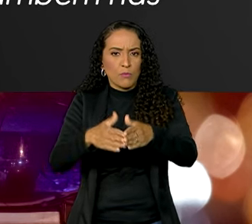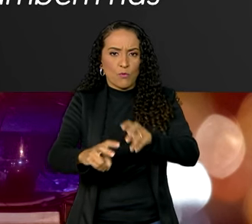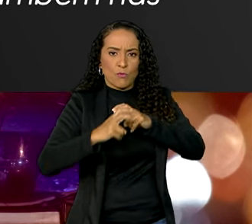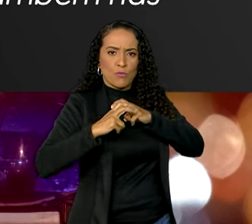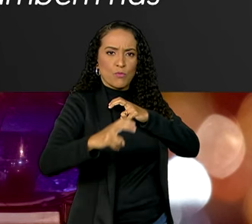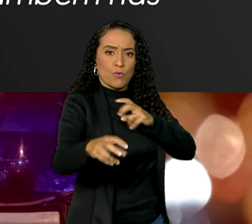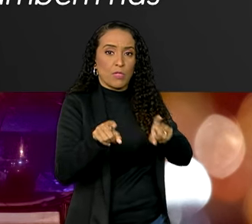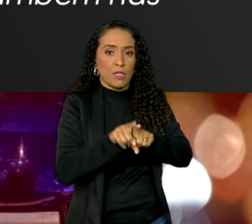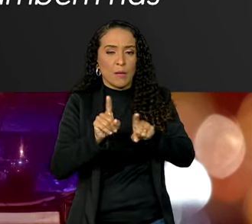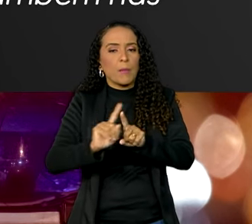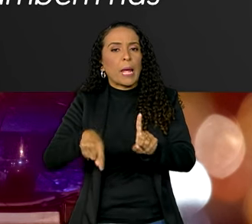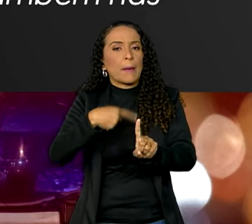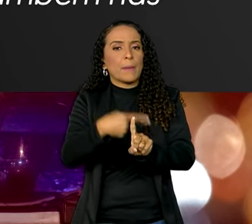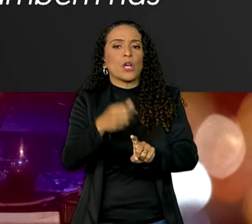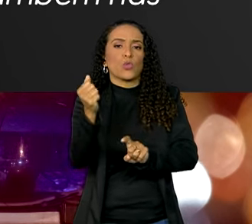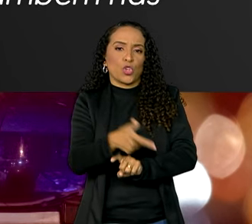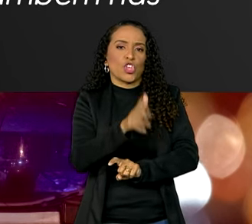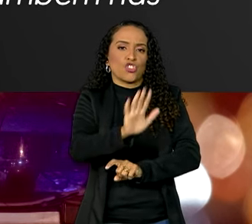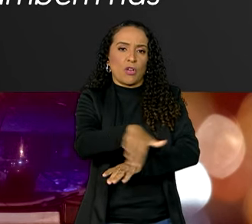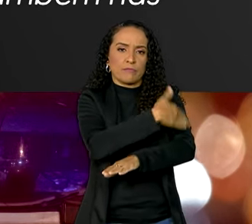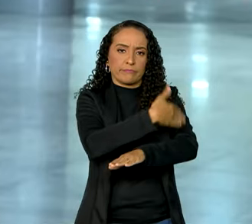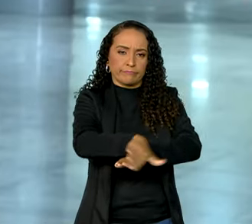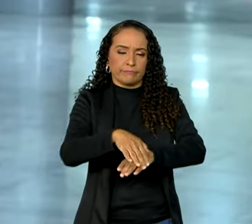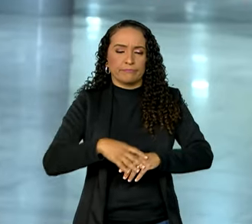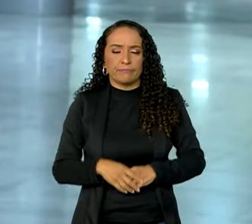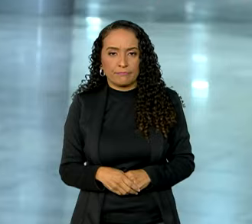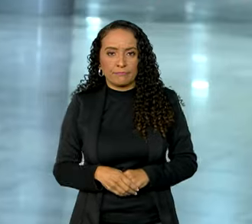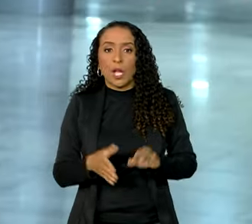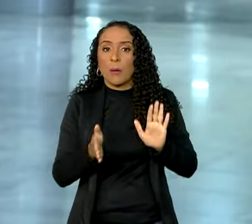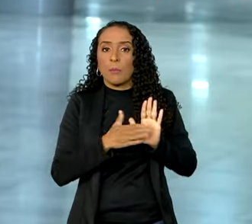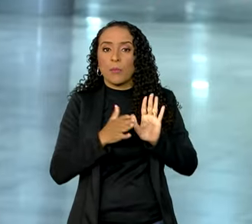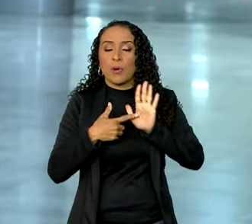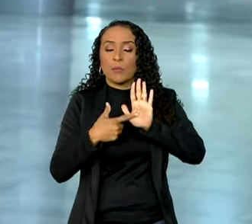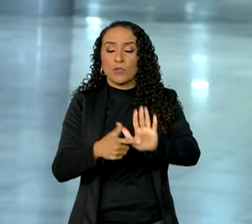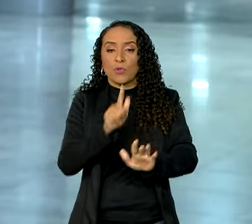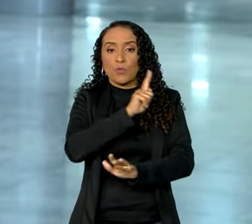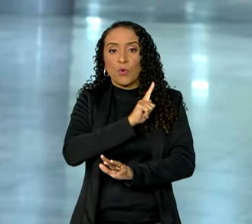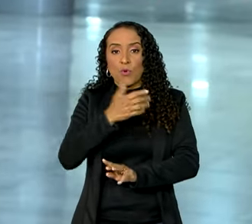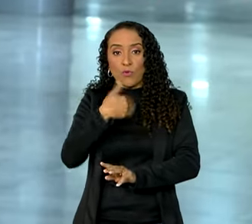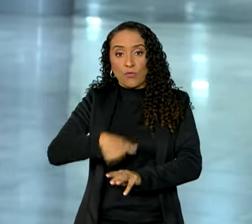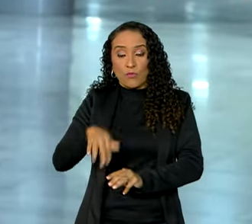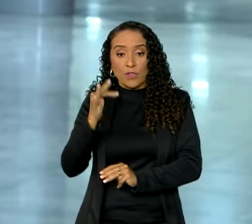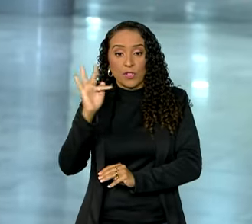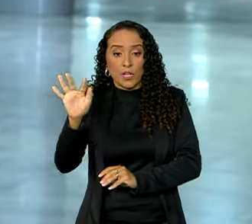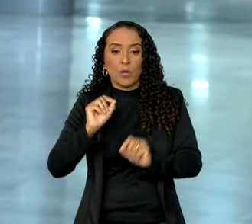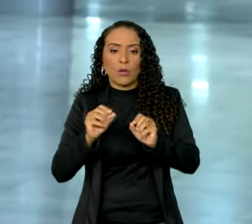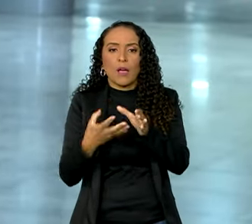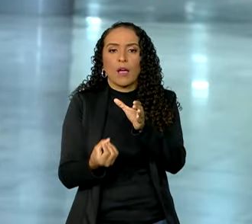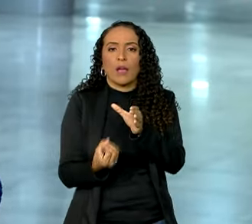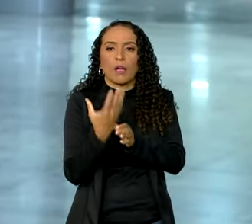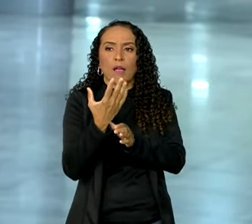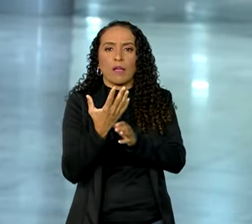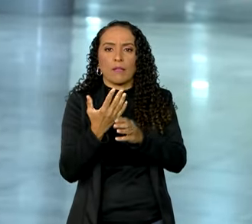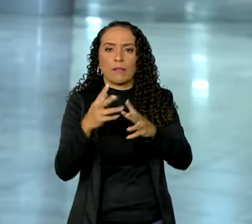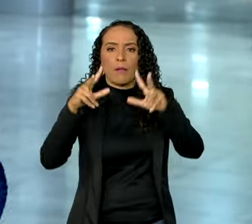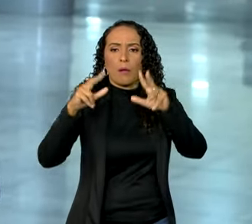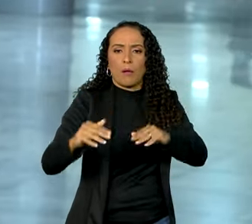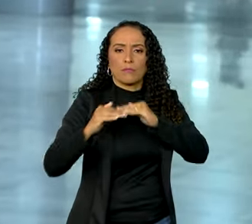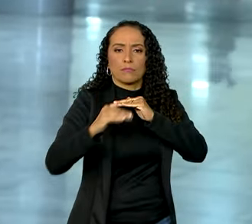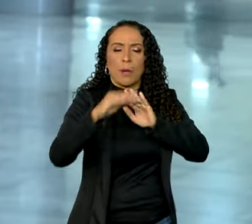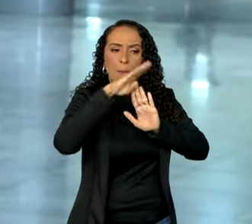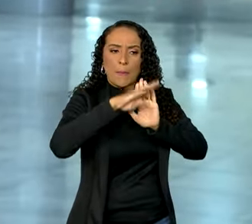ferrovias, além do que já é feito nas rodovias. A proposta apresentada pelo governo federal cria padrões de